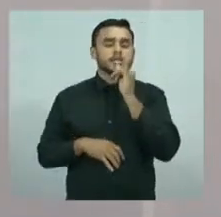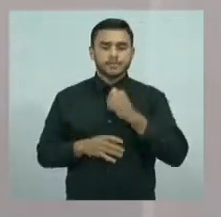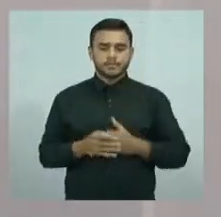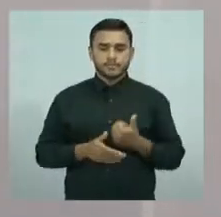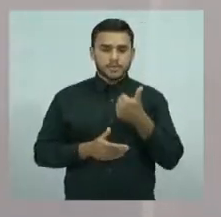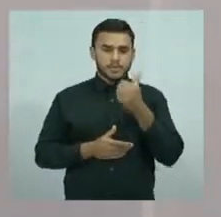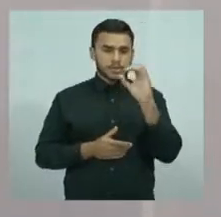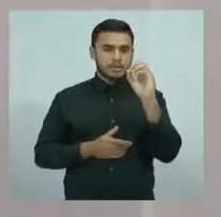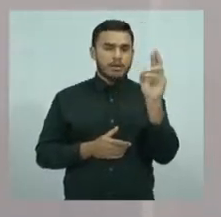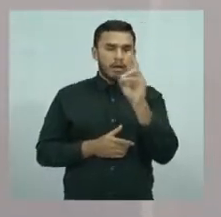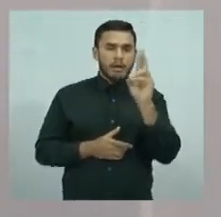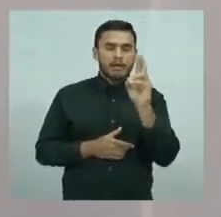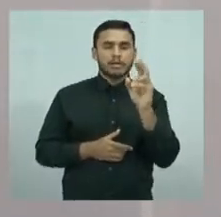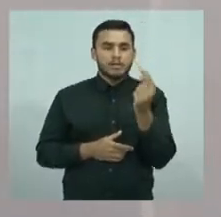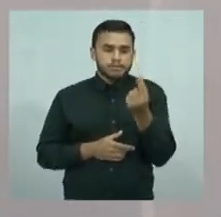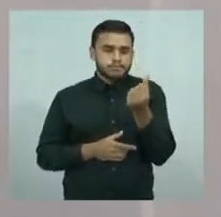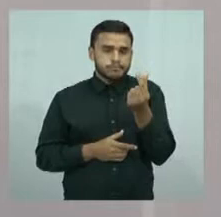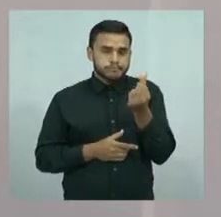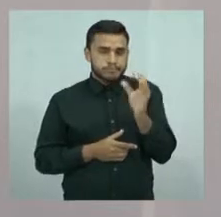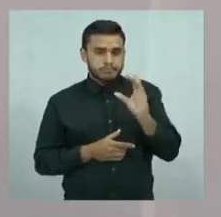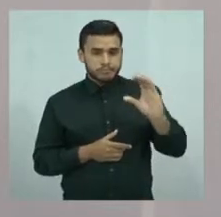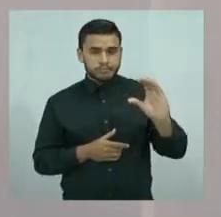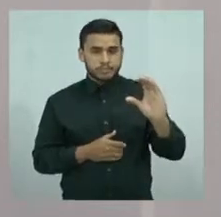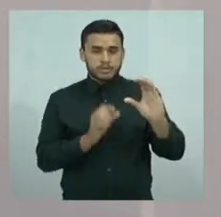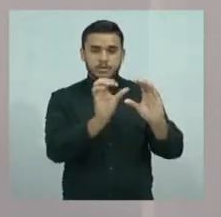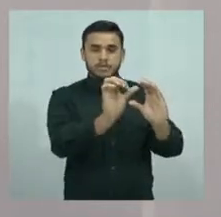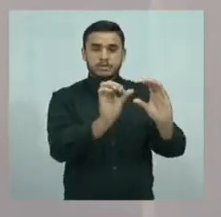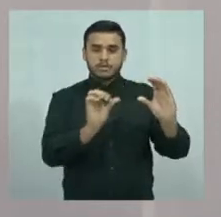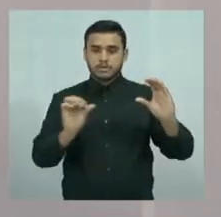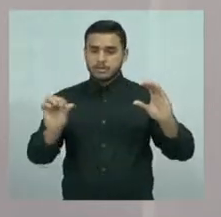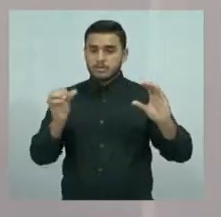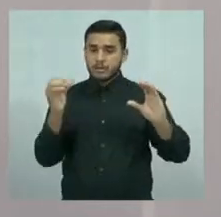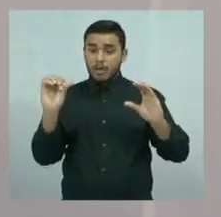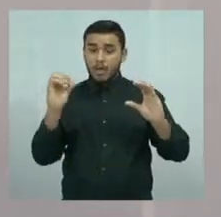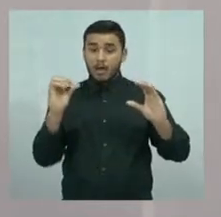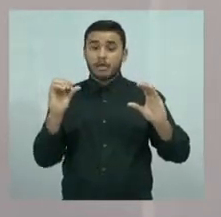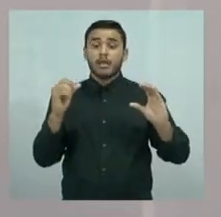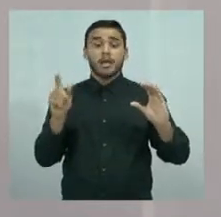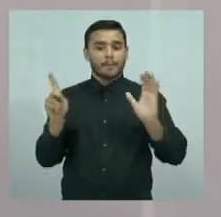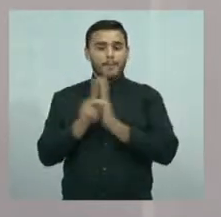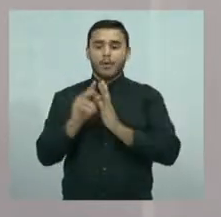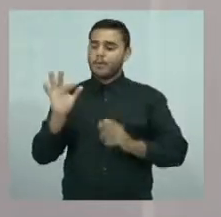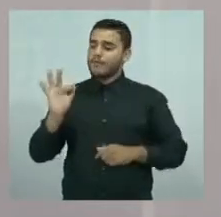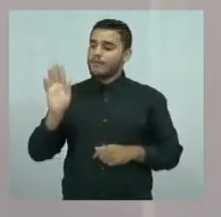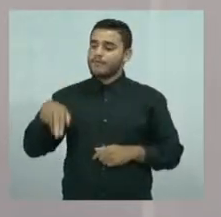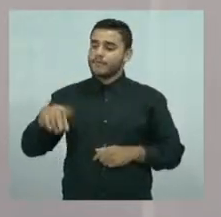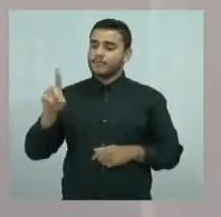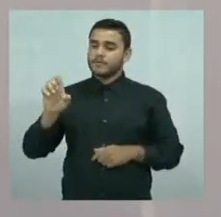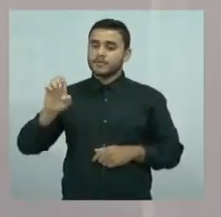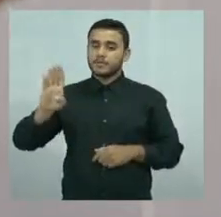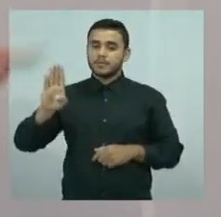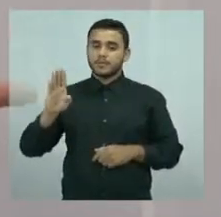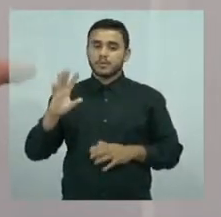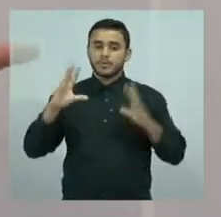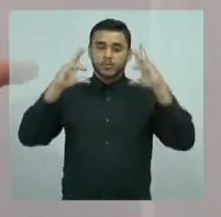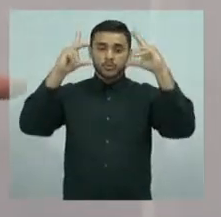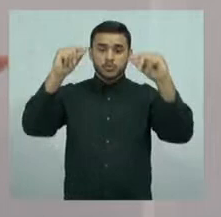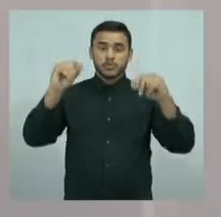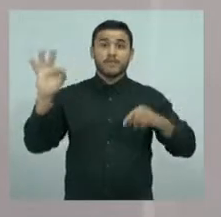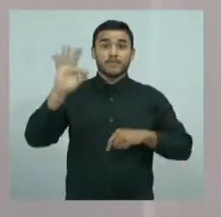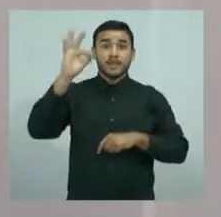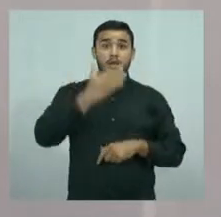cidades como Fortaleza se investe, R$6 é desse fundo. E não é favor não, é dever, porque a União é quem mais